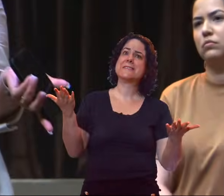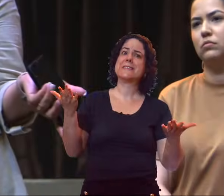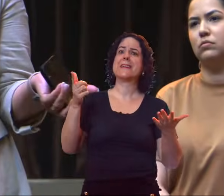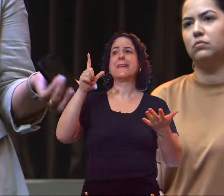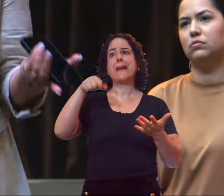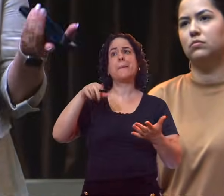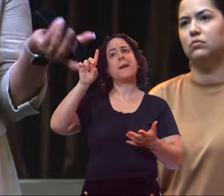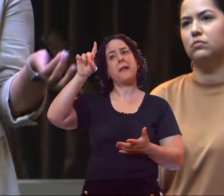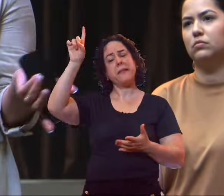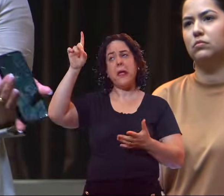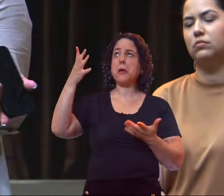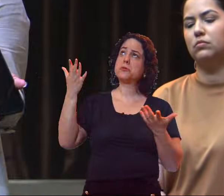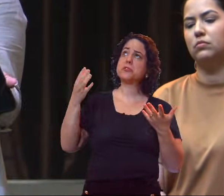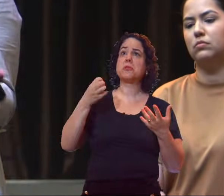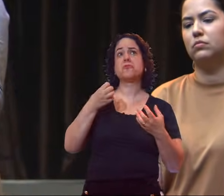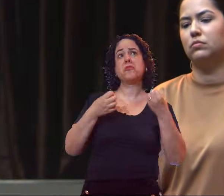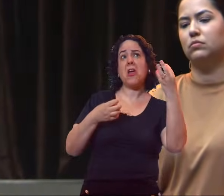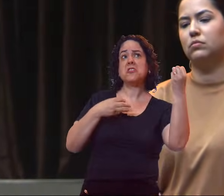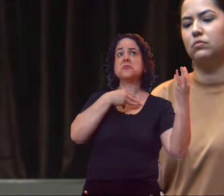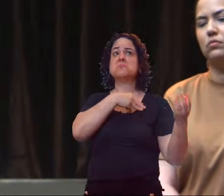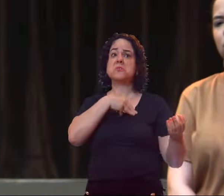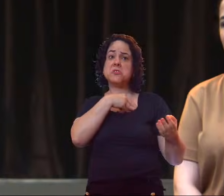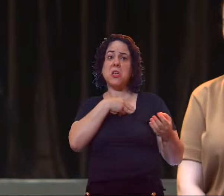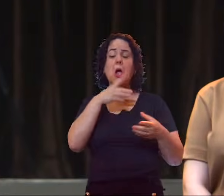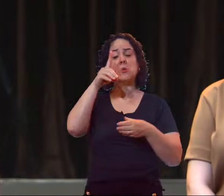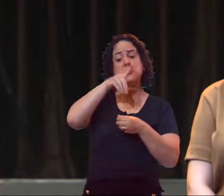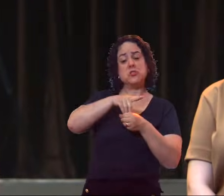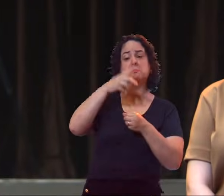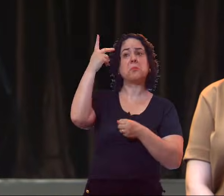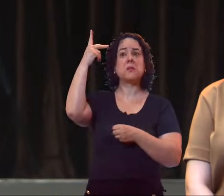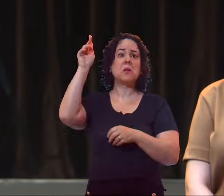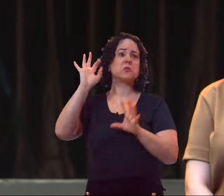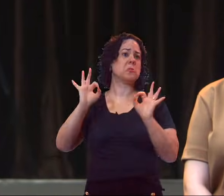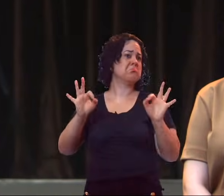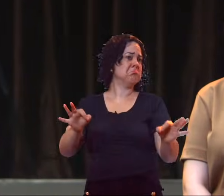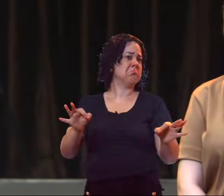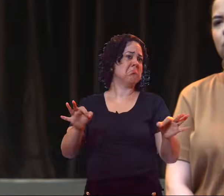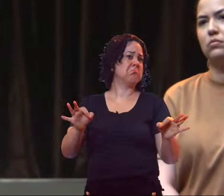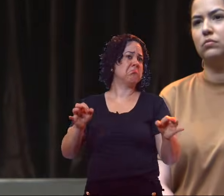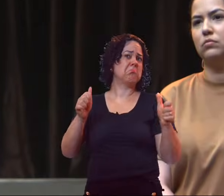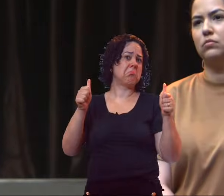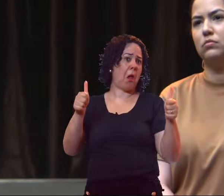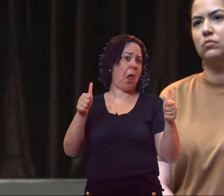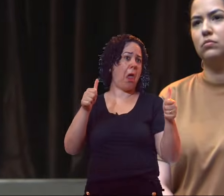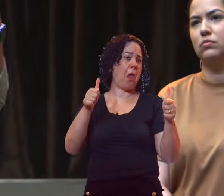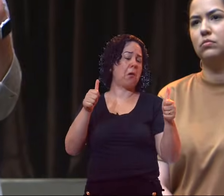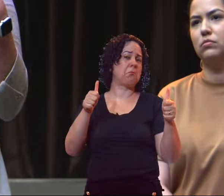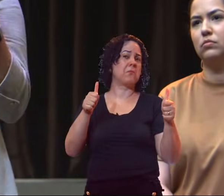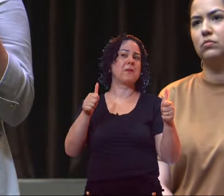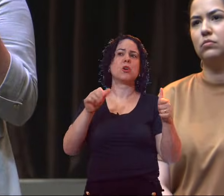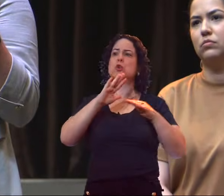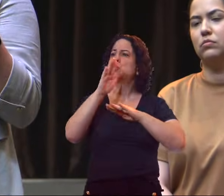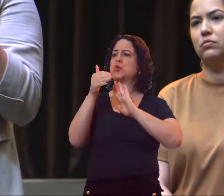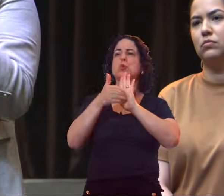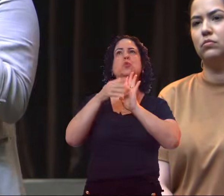é para Deus, né? A viagem é missionária, o dízimo é para Deus, então eu não preciso. Tudo é de Deus. E ela